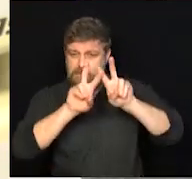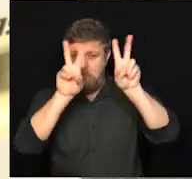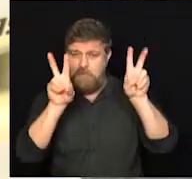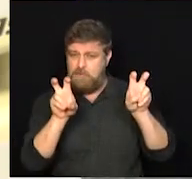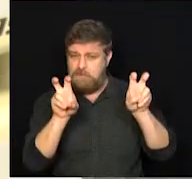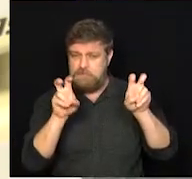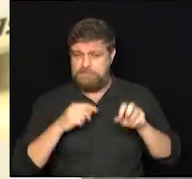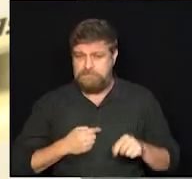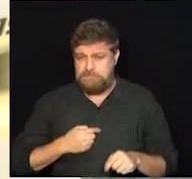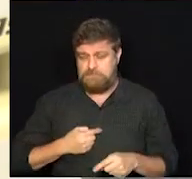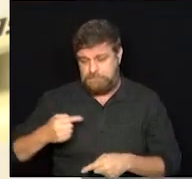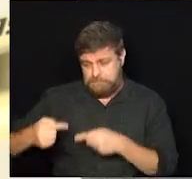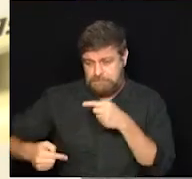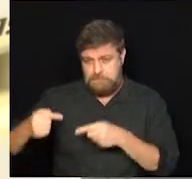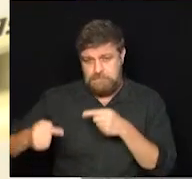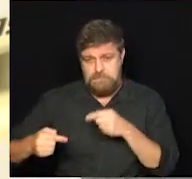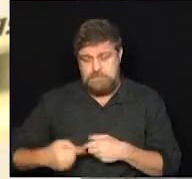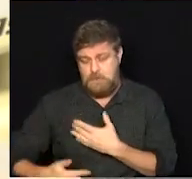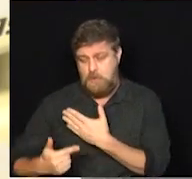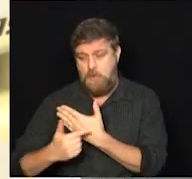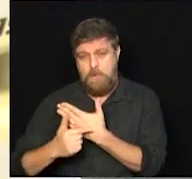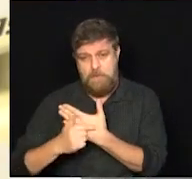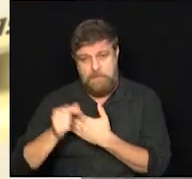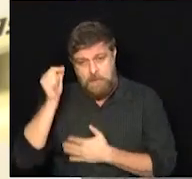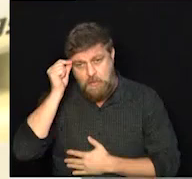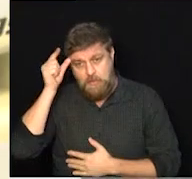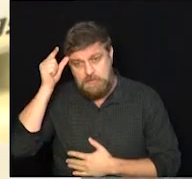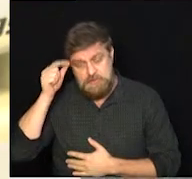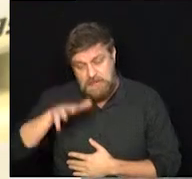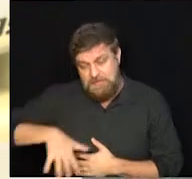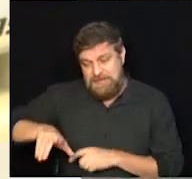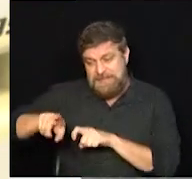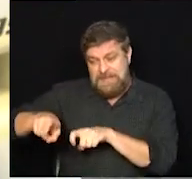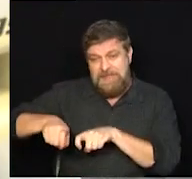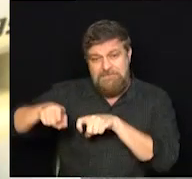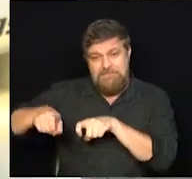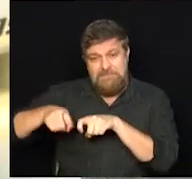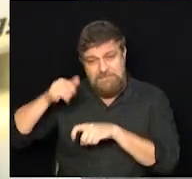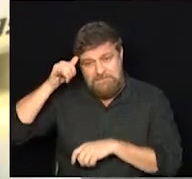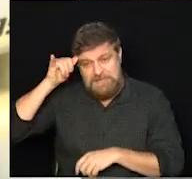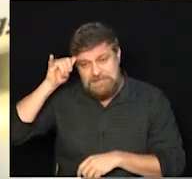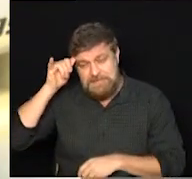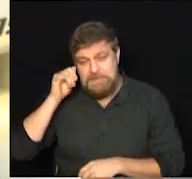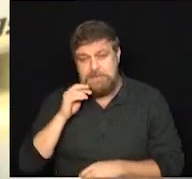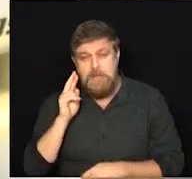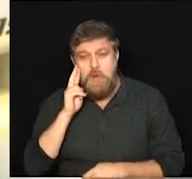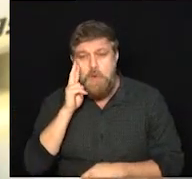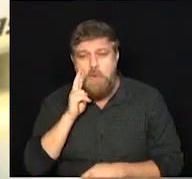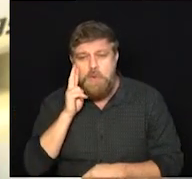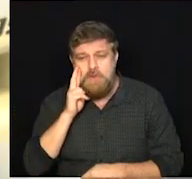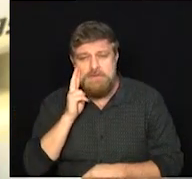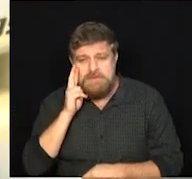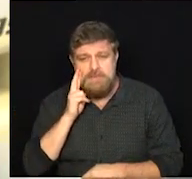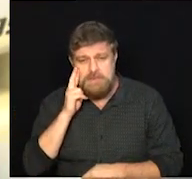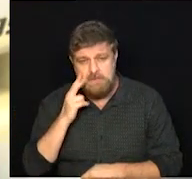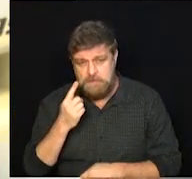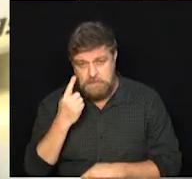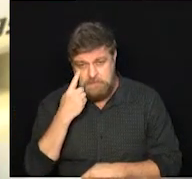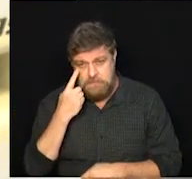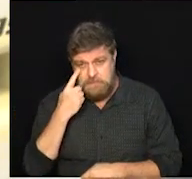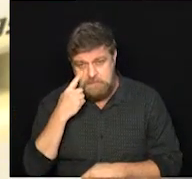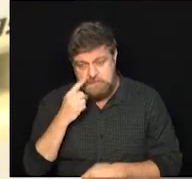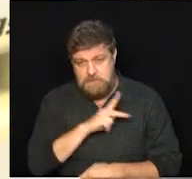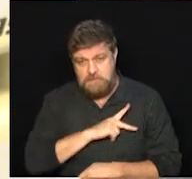discutir o papel social cultural e de memória da Fazenda Roseira e a segurança na região acompanha na